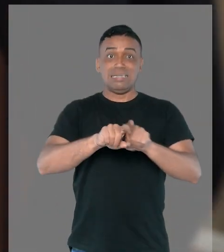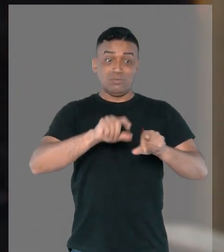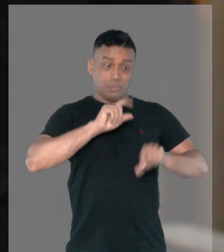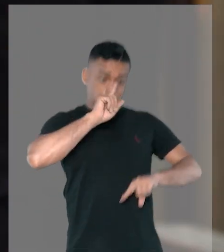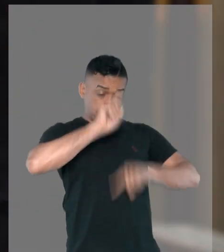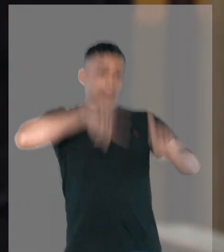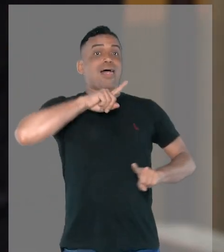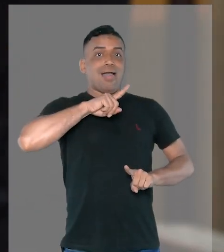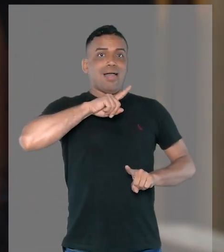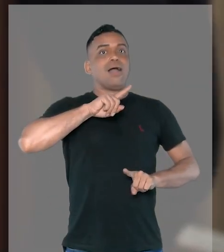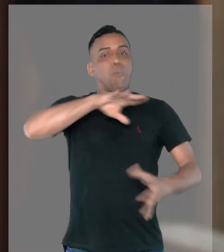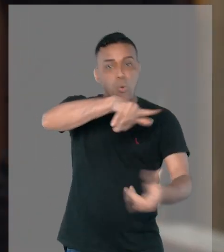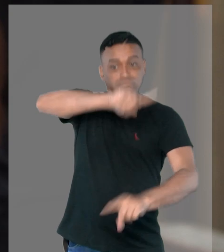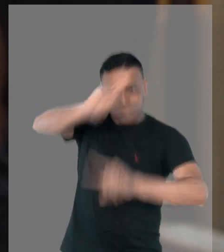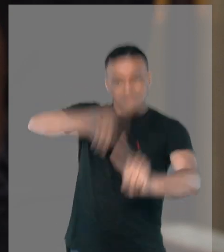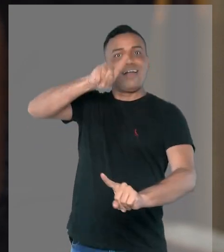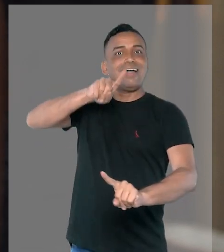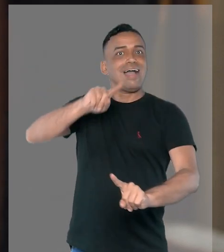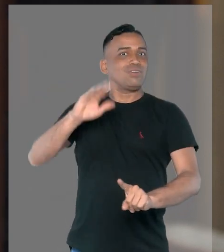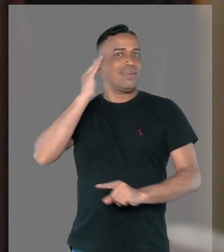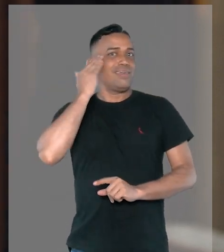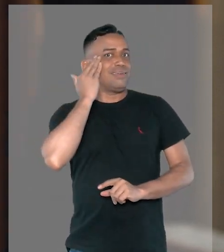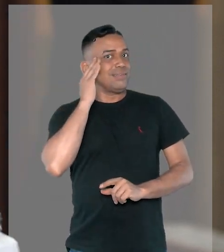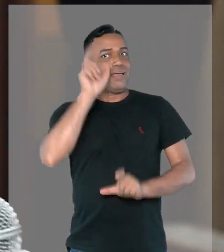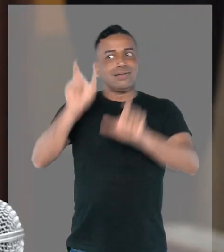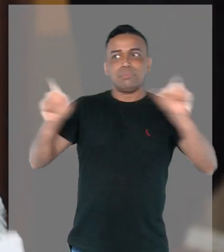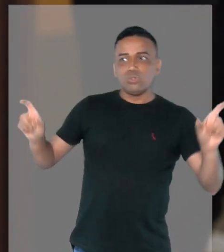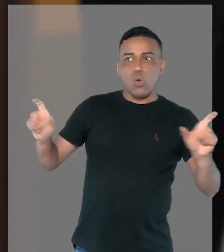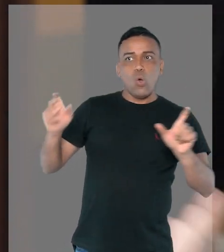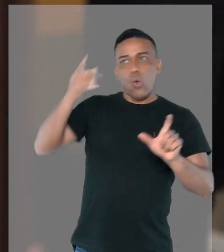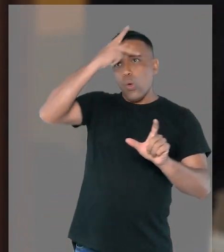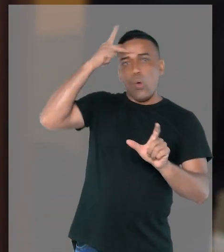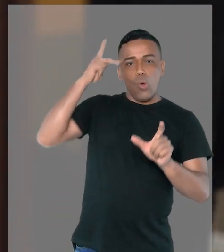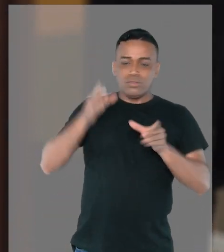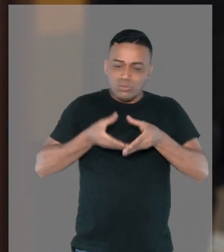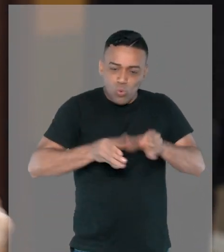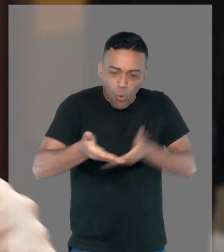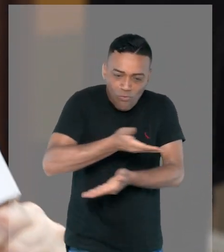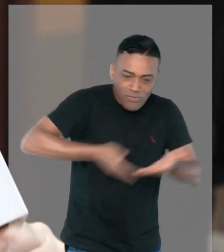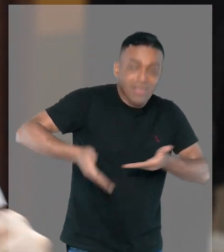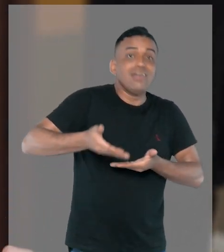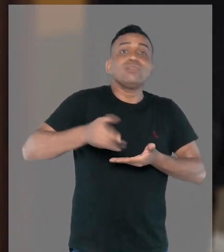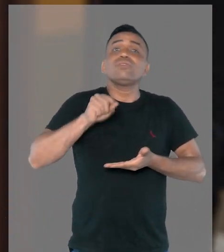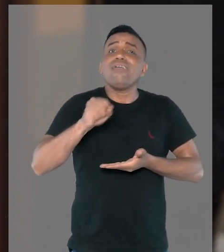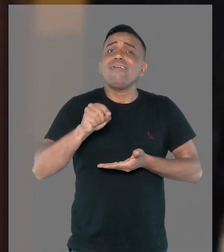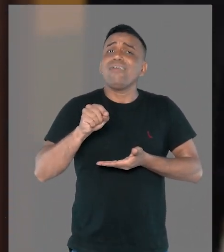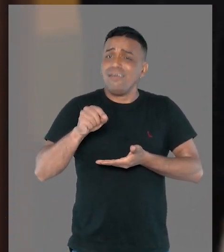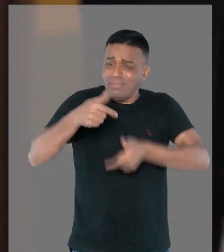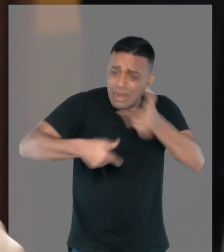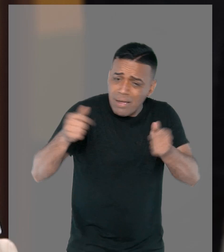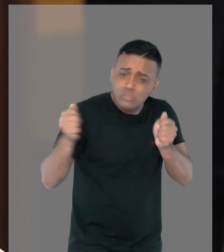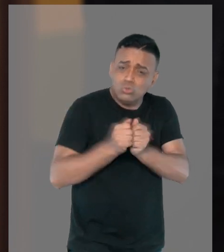se transforma. Na hora que você passa a compreender quem são essas pessoas que estão vivendo com você, quem são essas pessoas que trabalham com